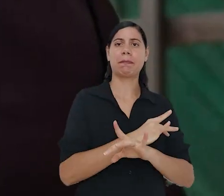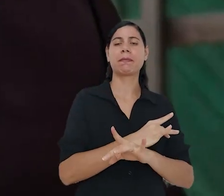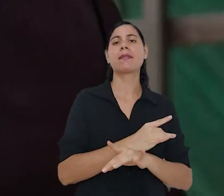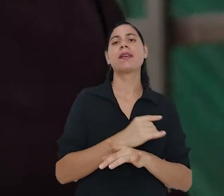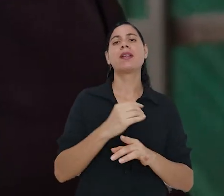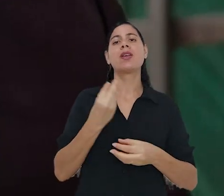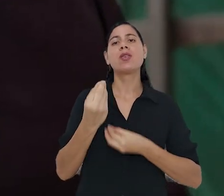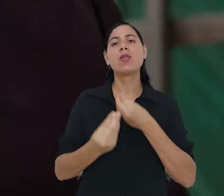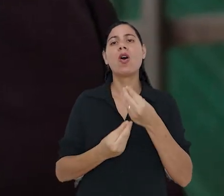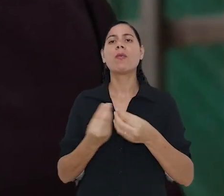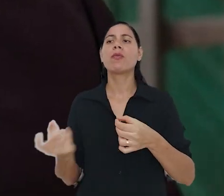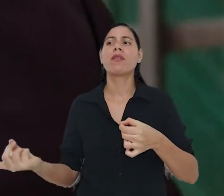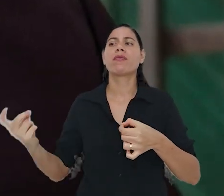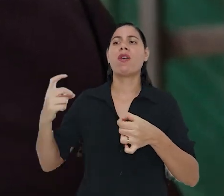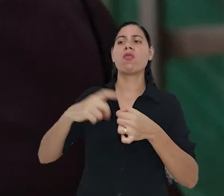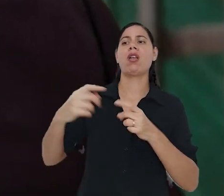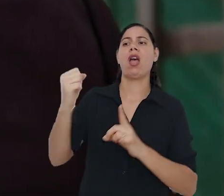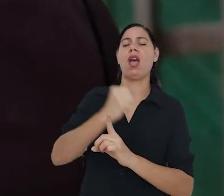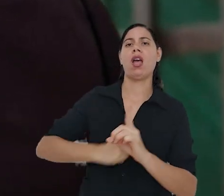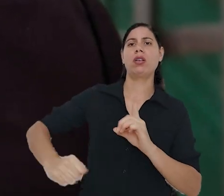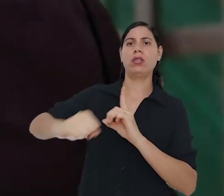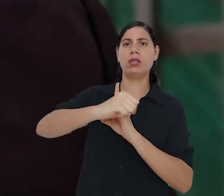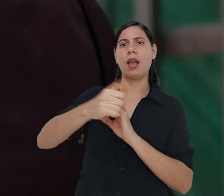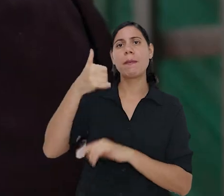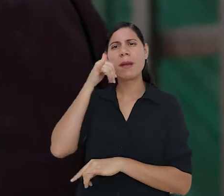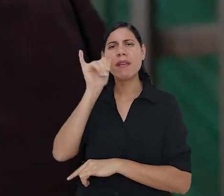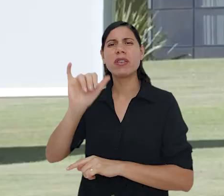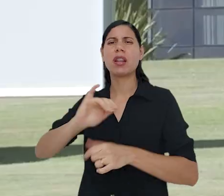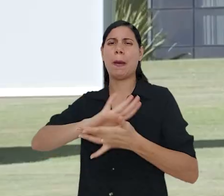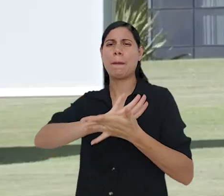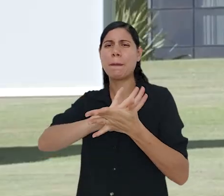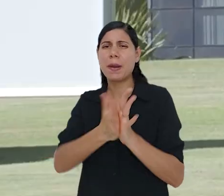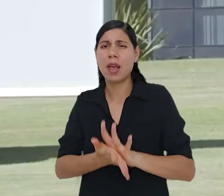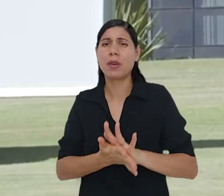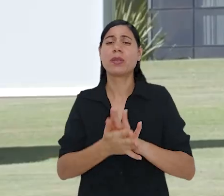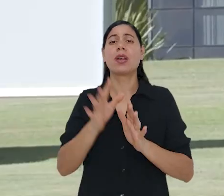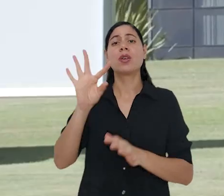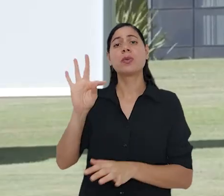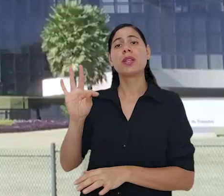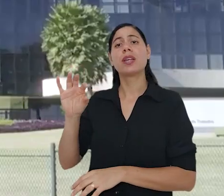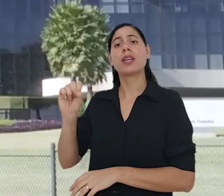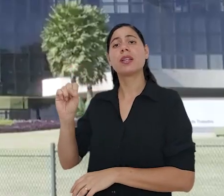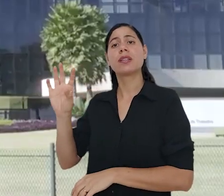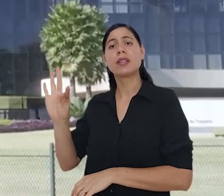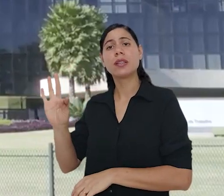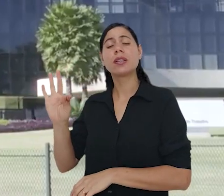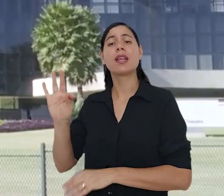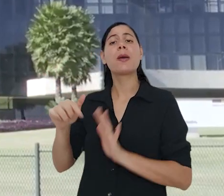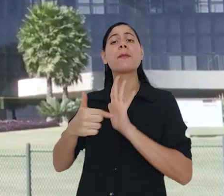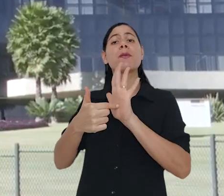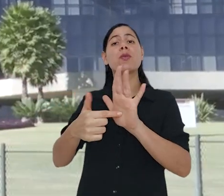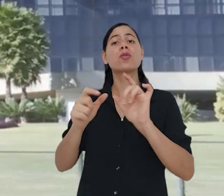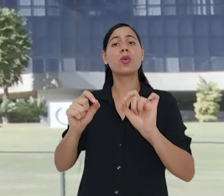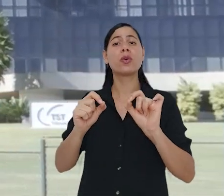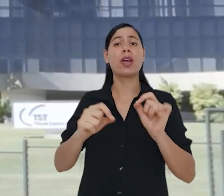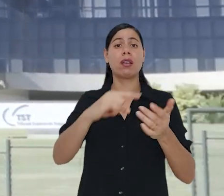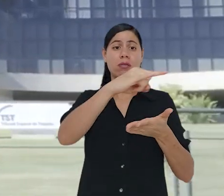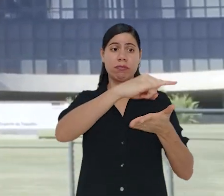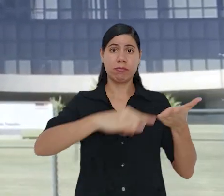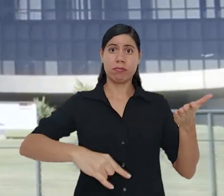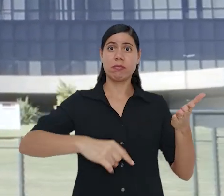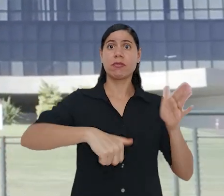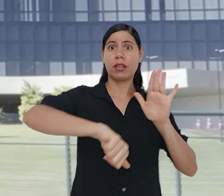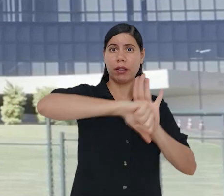como forma de ressocialização. Para evitar o preconceito, o TST estabeleceu que a exigência da certidão de